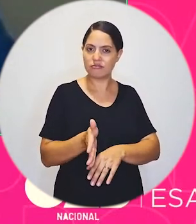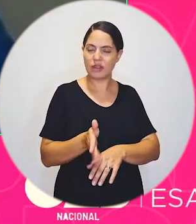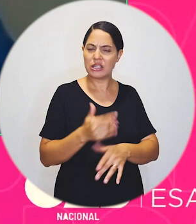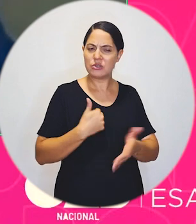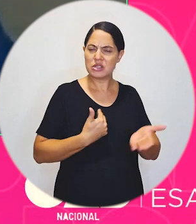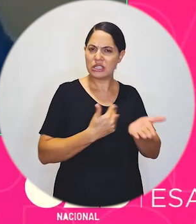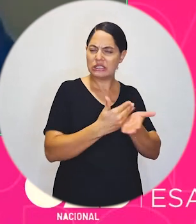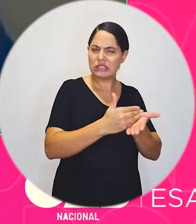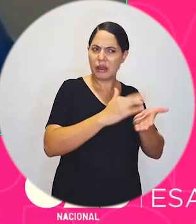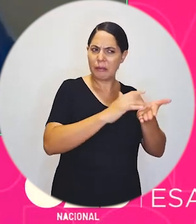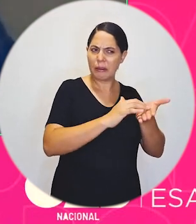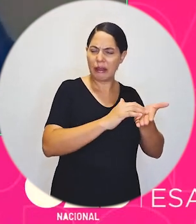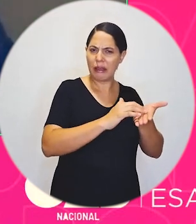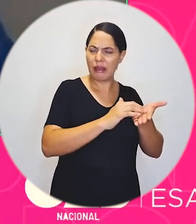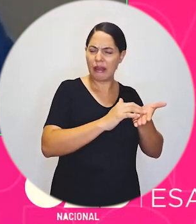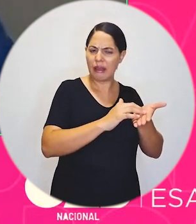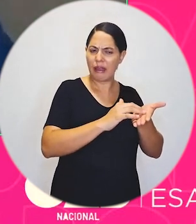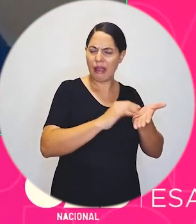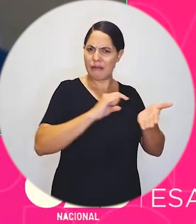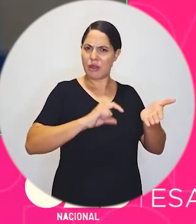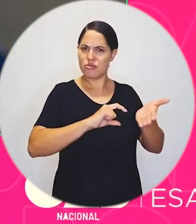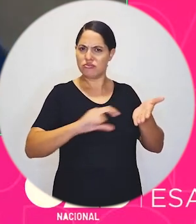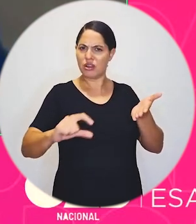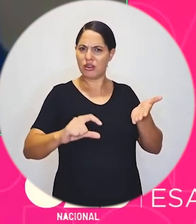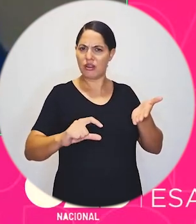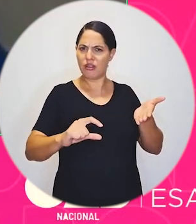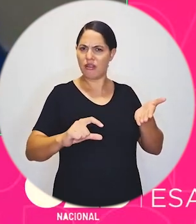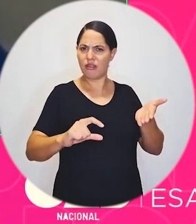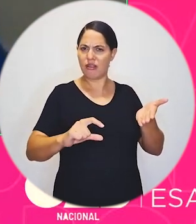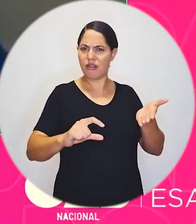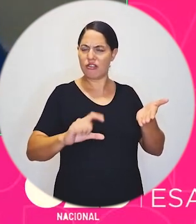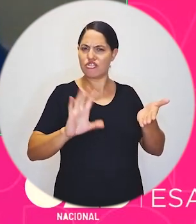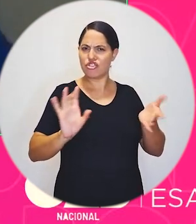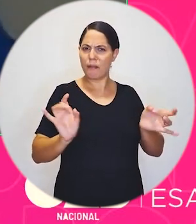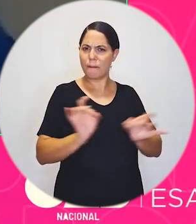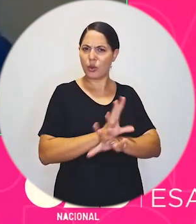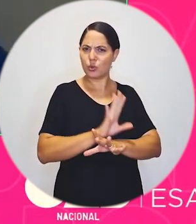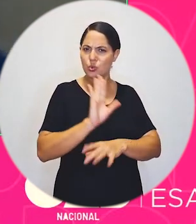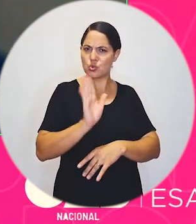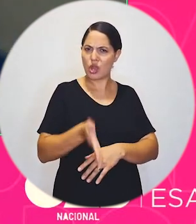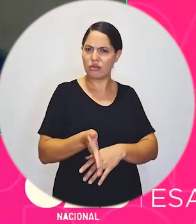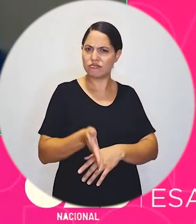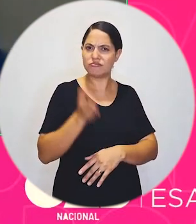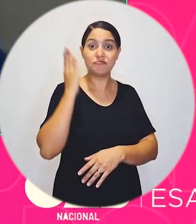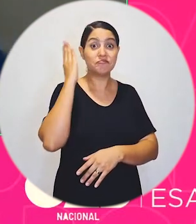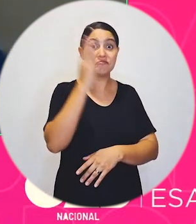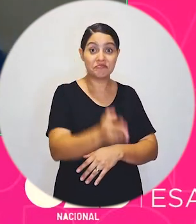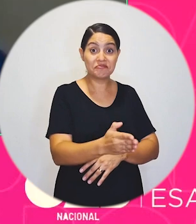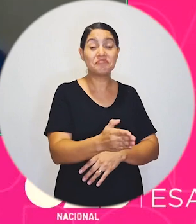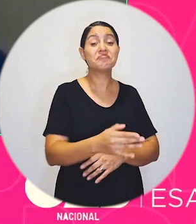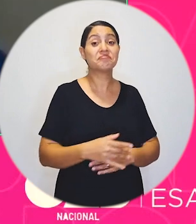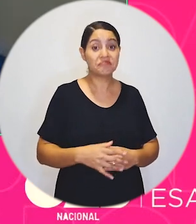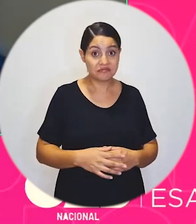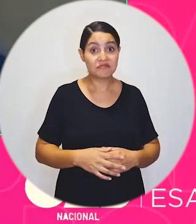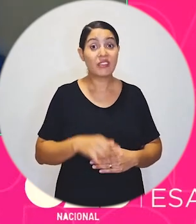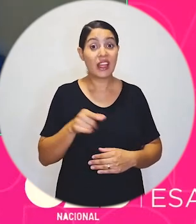já aparece pronta. Ou às vezes você nem começa a digitar e já está a próxima palavra